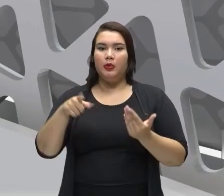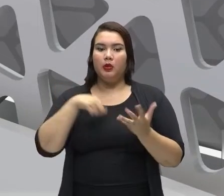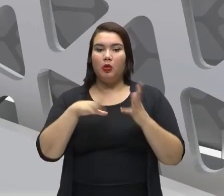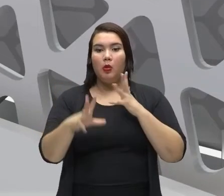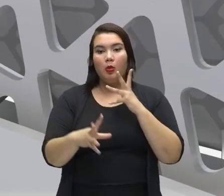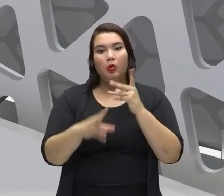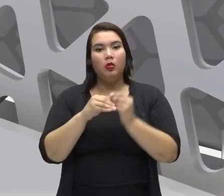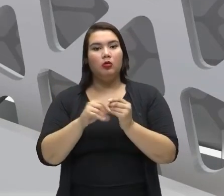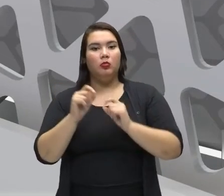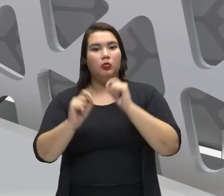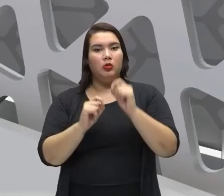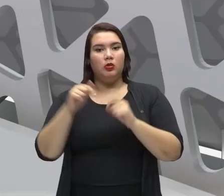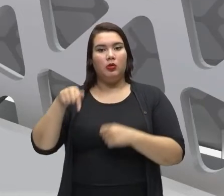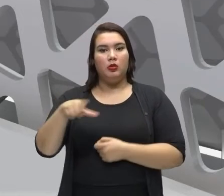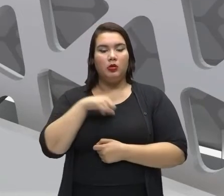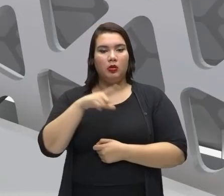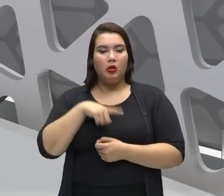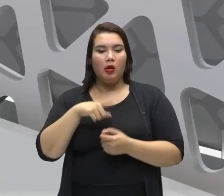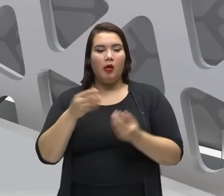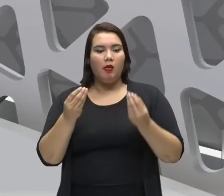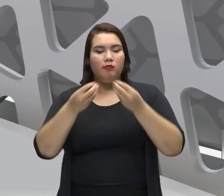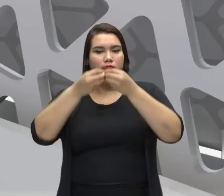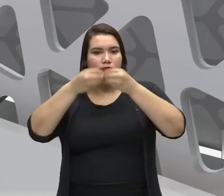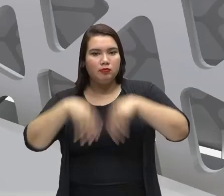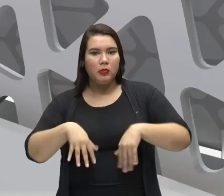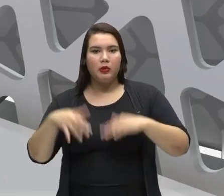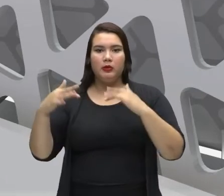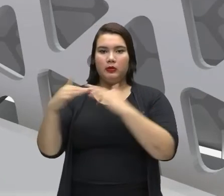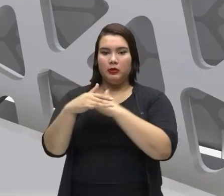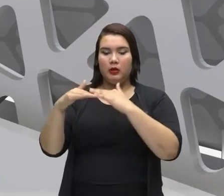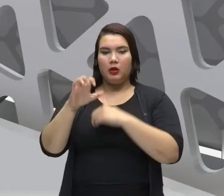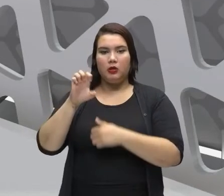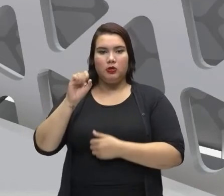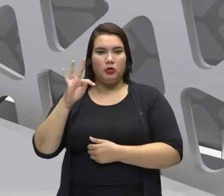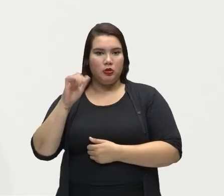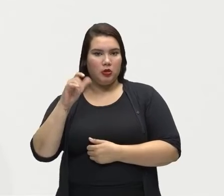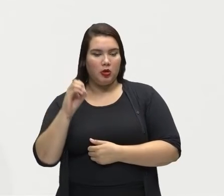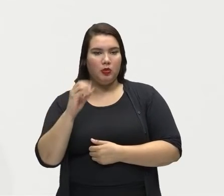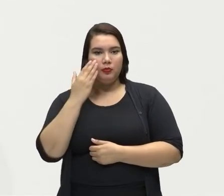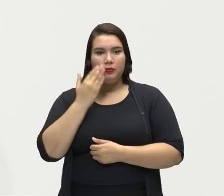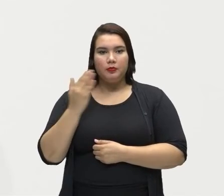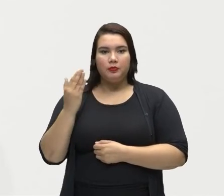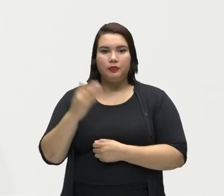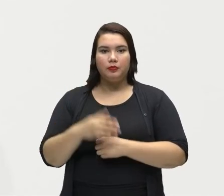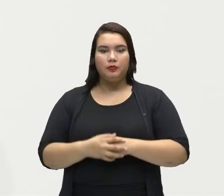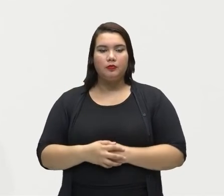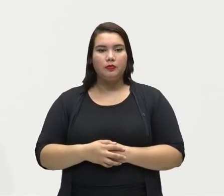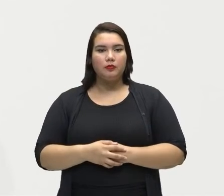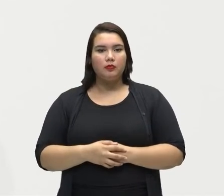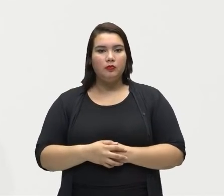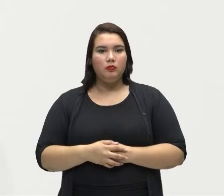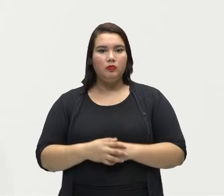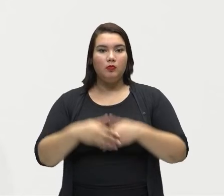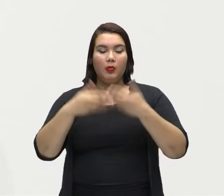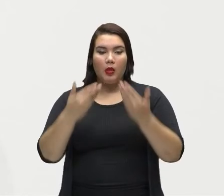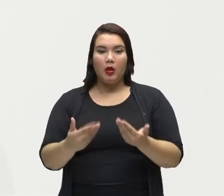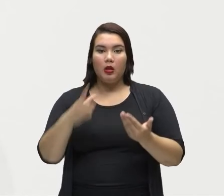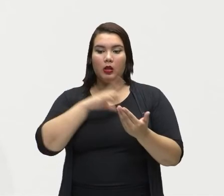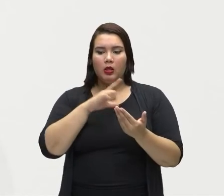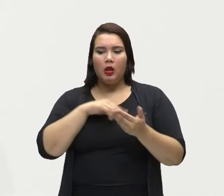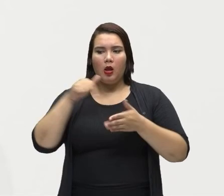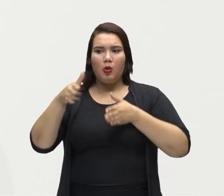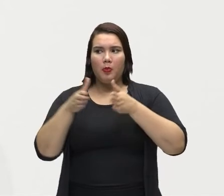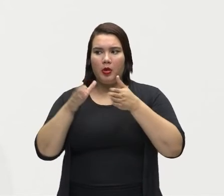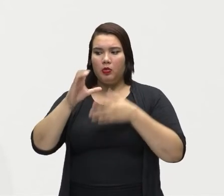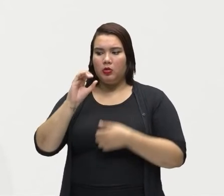colaborando para o enfraquecimento dessas cidades-estados. Olha só, apesar do cristianismo